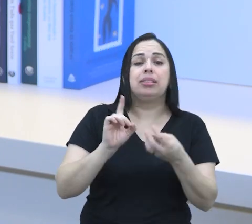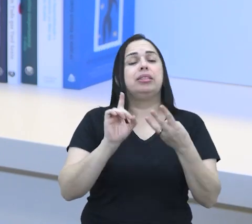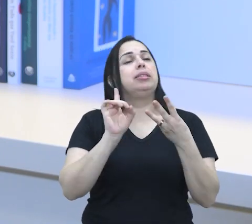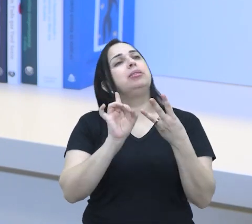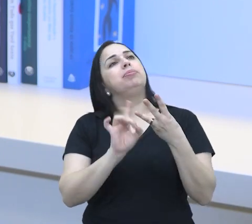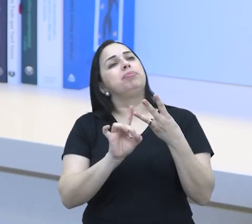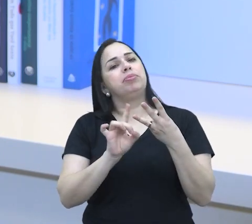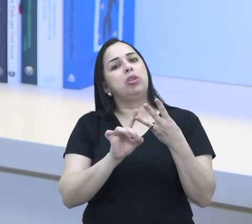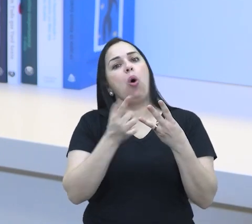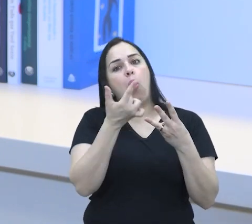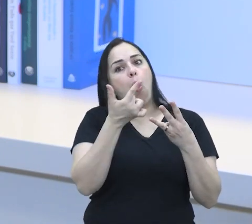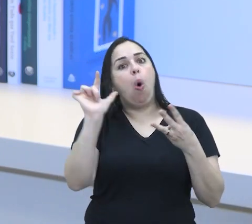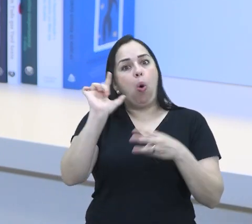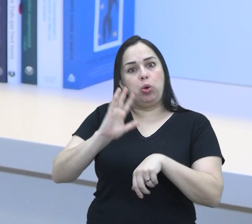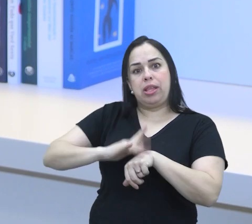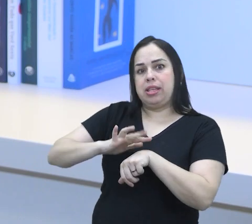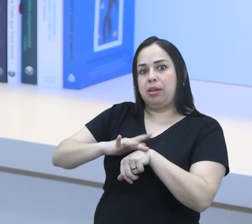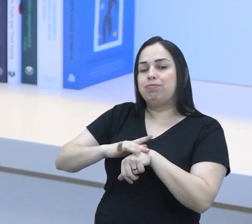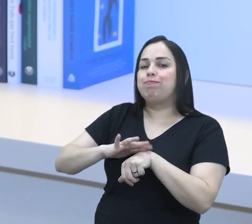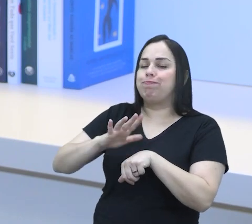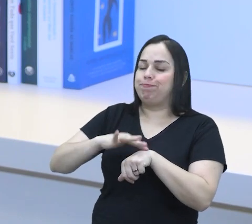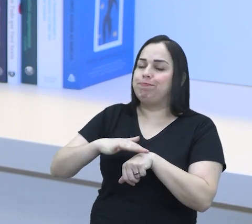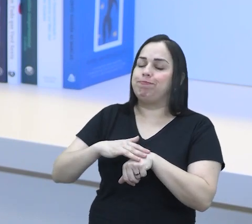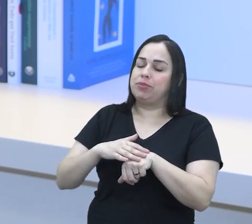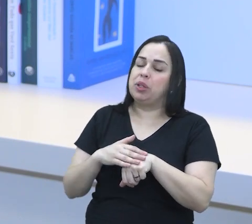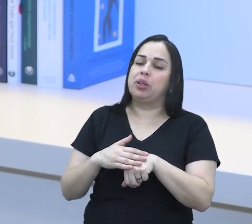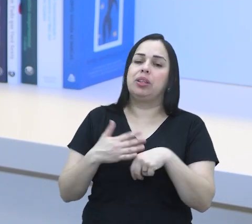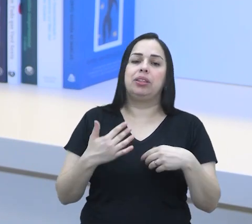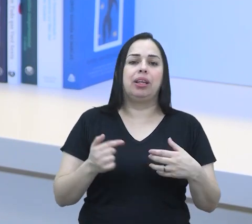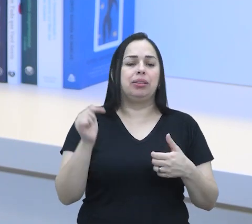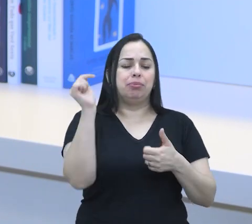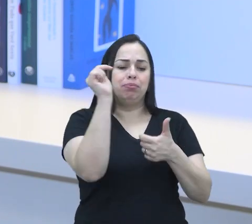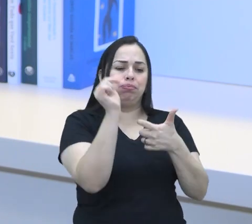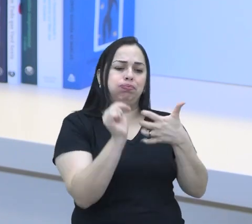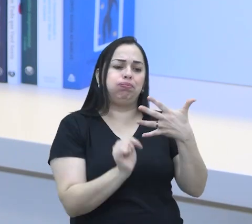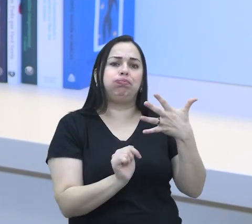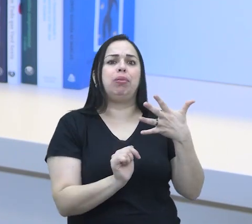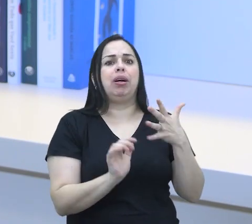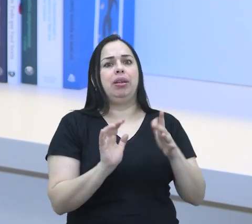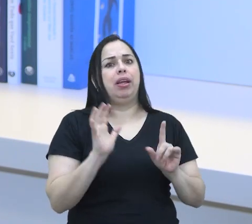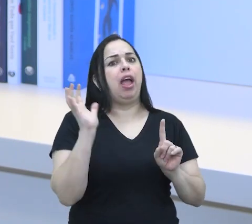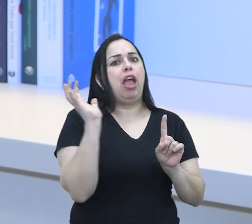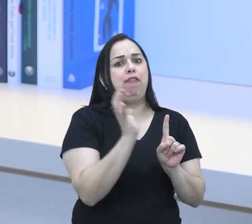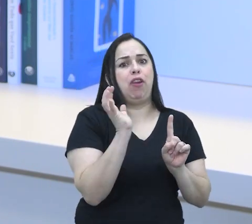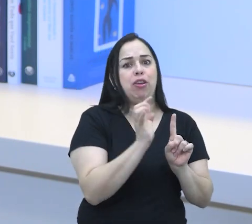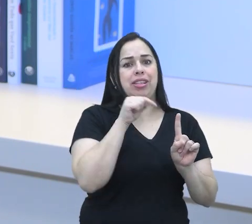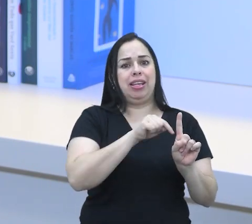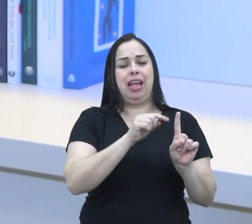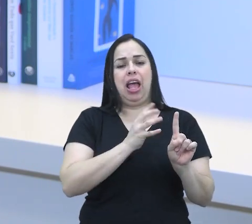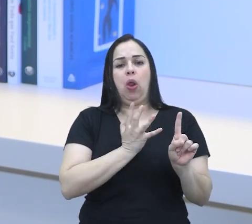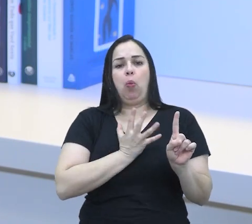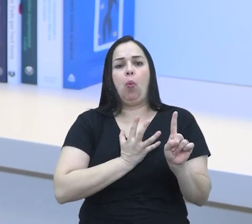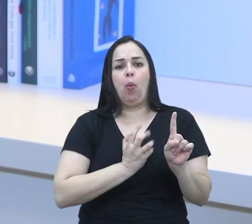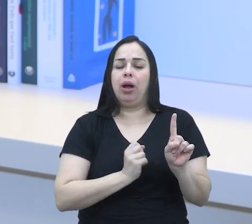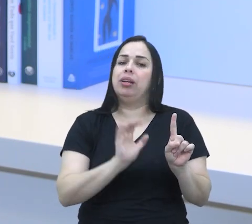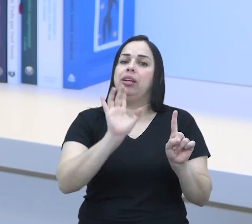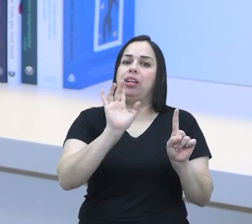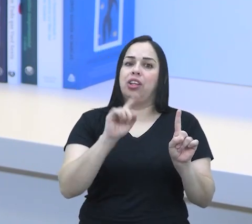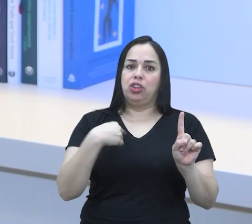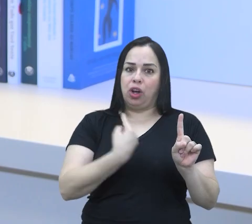tem algum outro problema de saúde, isso tudo influencia, né? Como sempre dizemos, somos